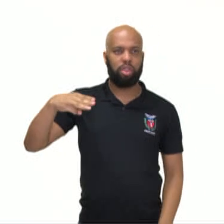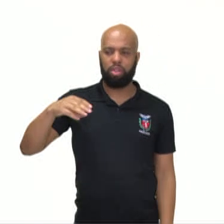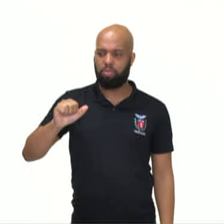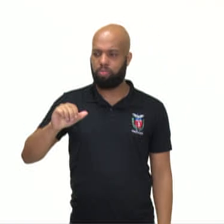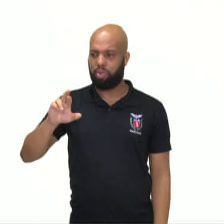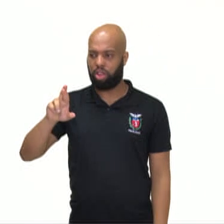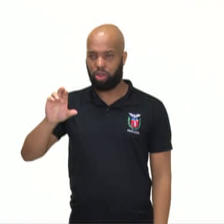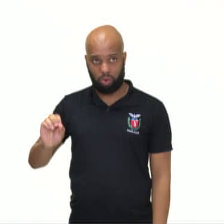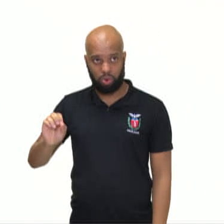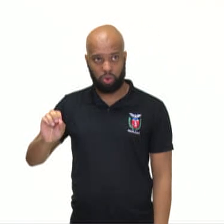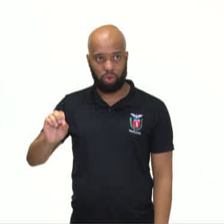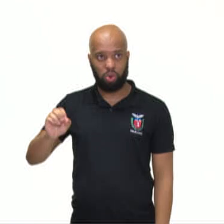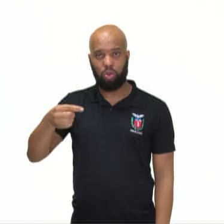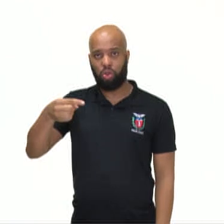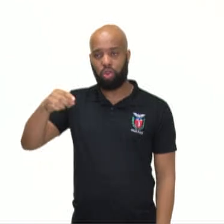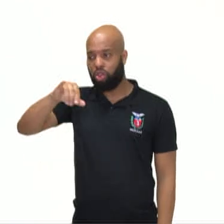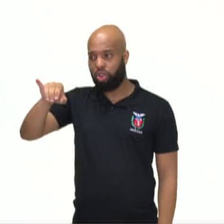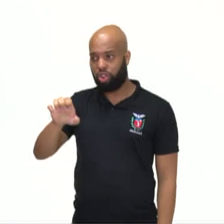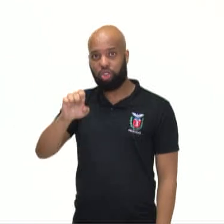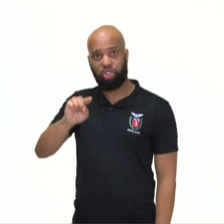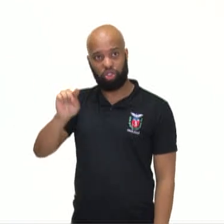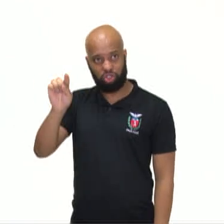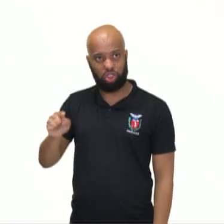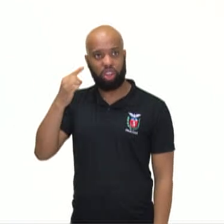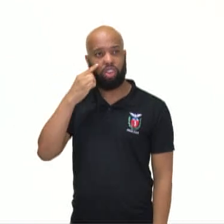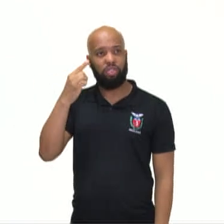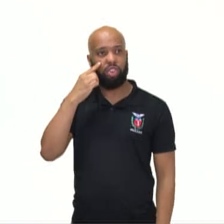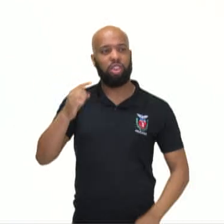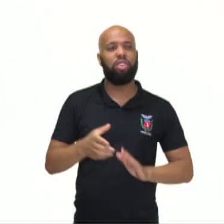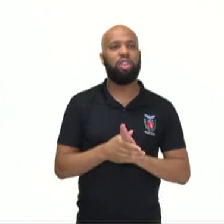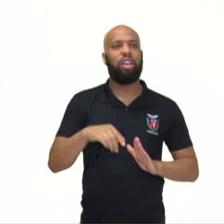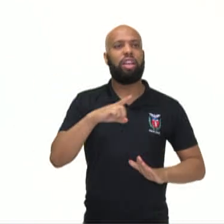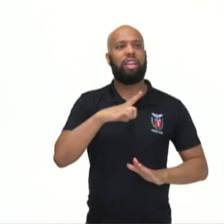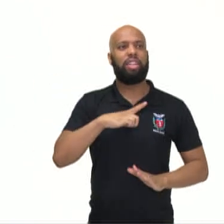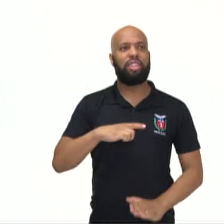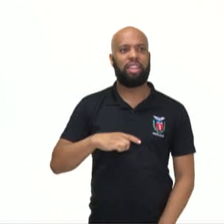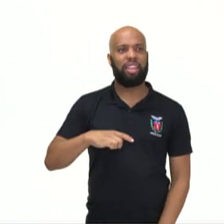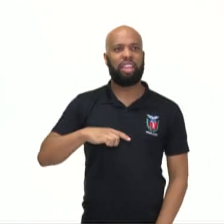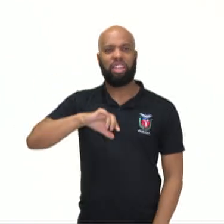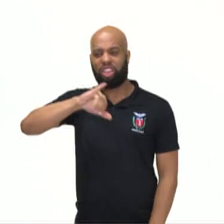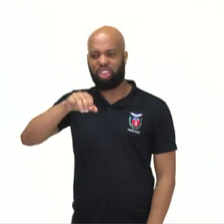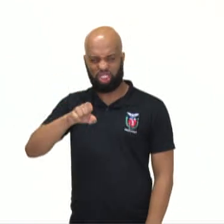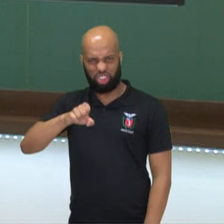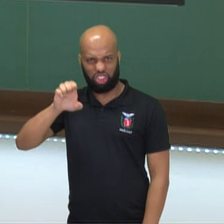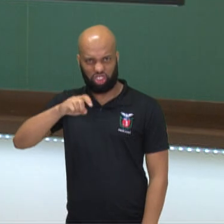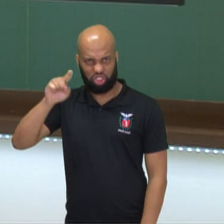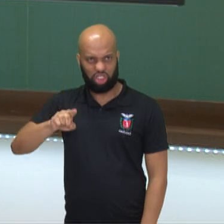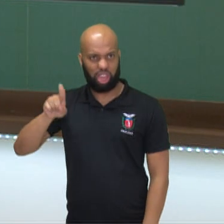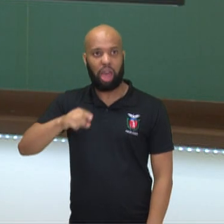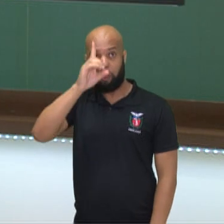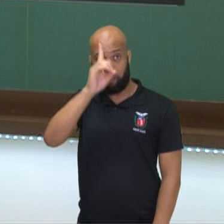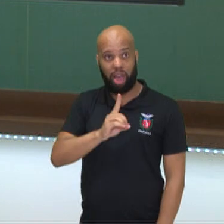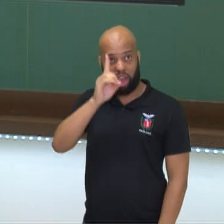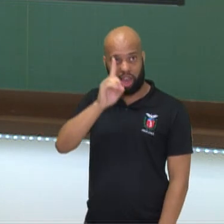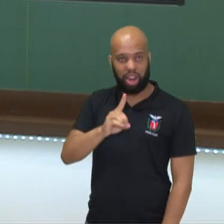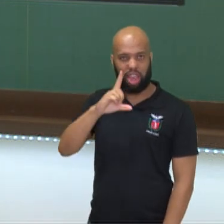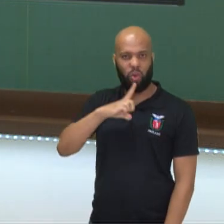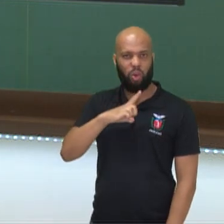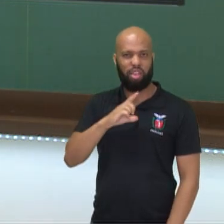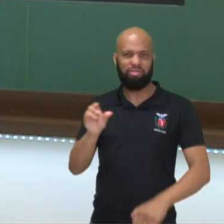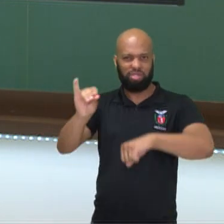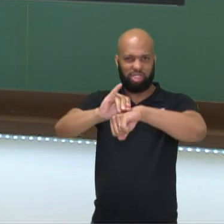seu mapinha do lado direito que está na sua tela, o tronco macro-g está de amarelo, mas nessa região central do